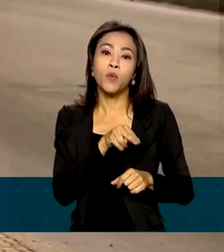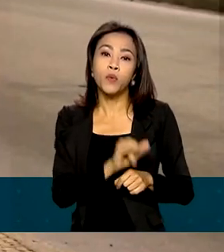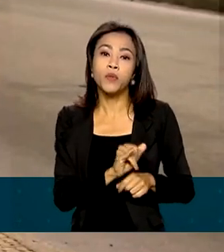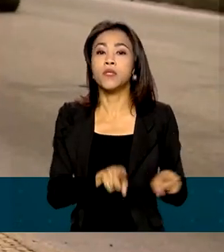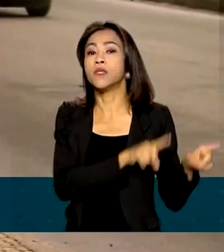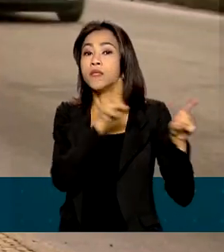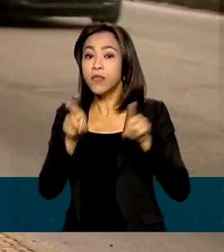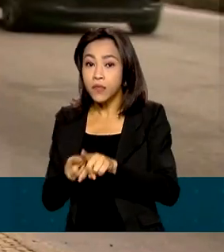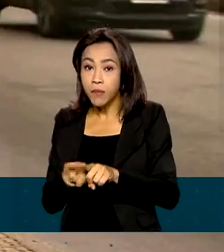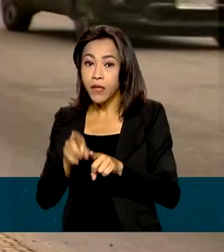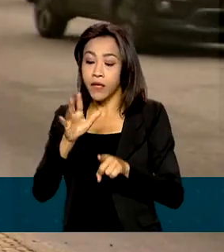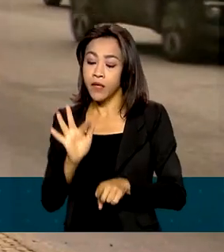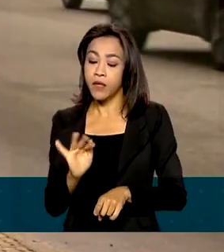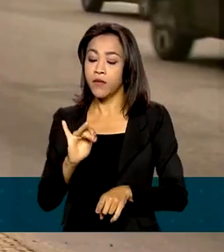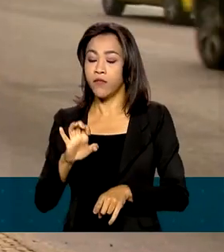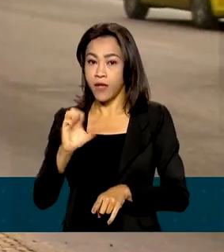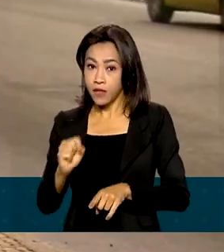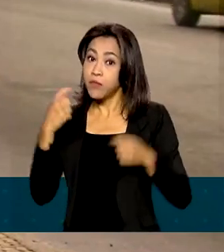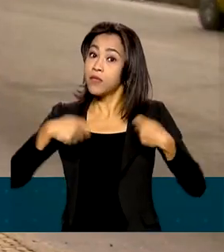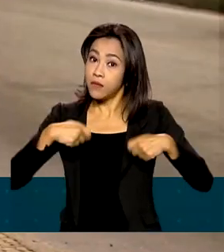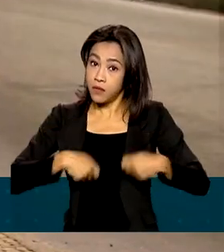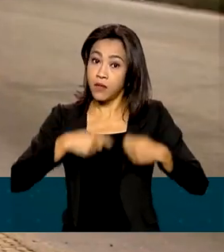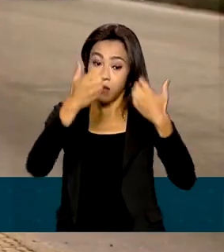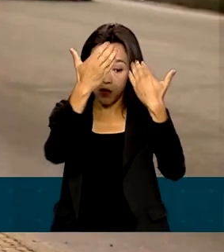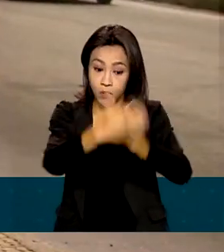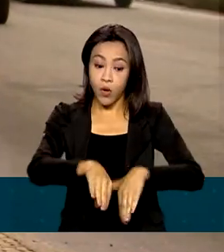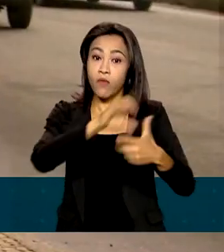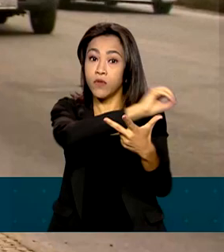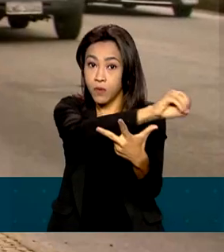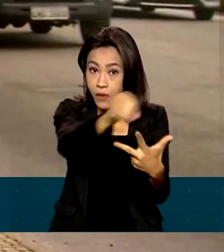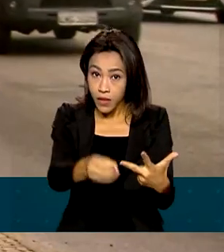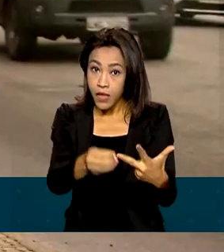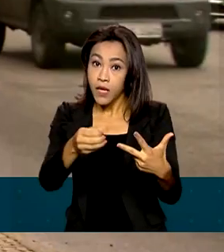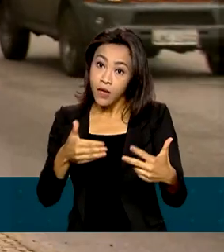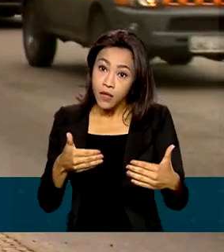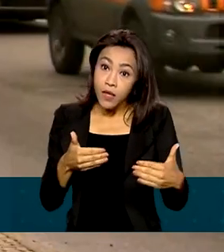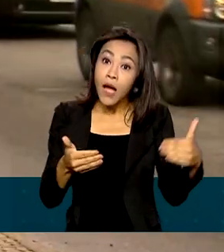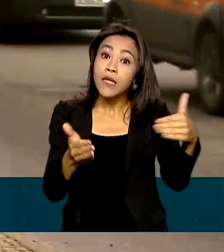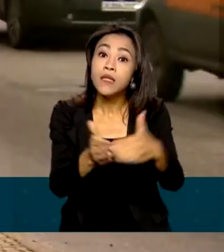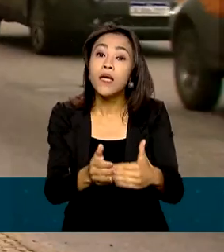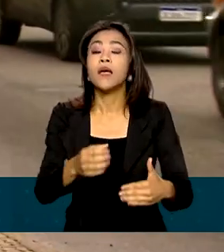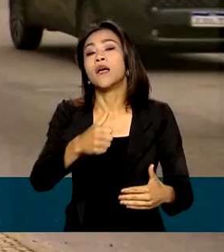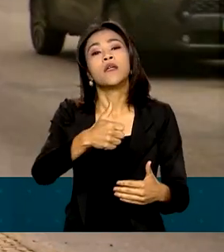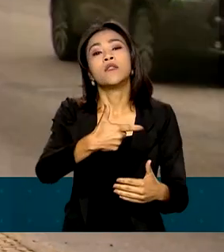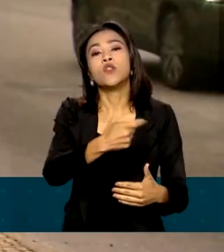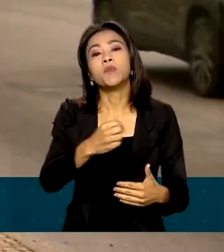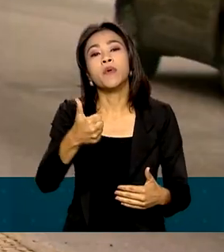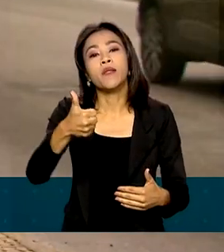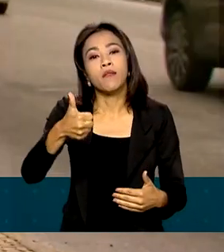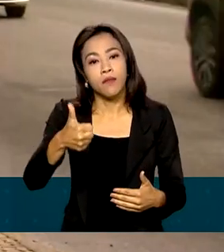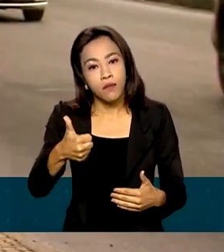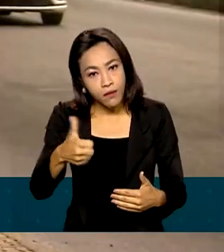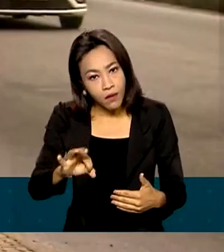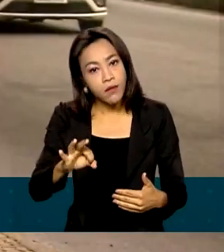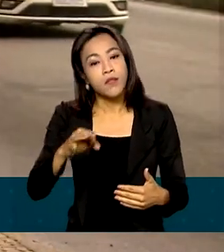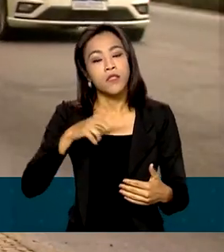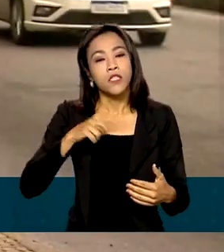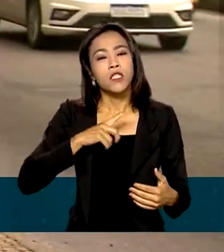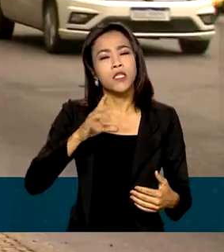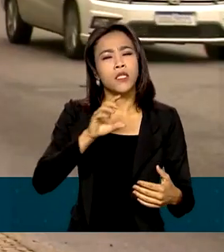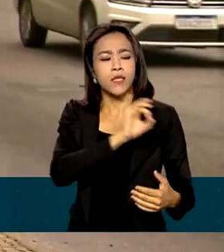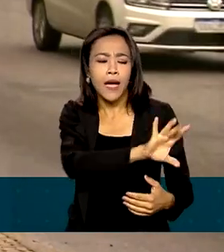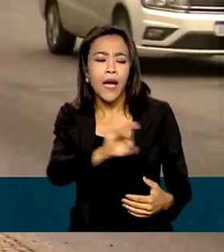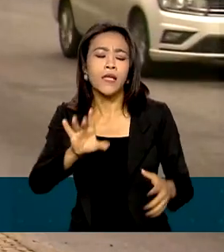preciso ter feito o Enem a partir de 2010 e terreno da familiar mensal bruta por pessoa